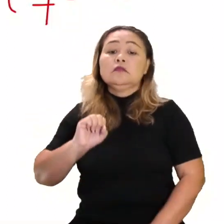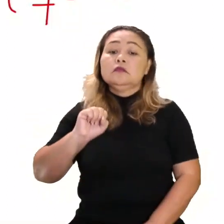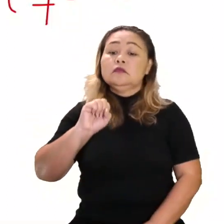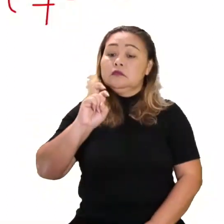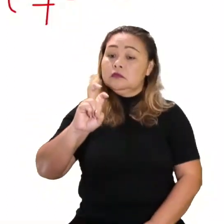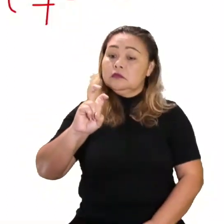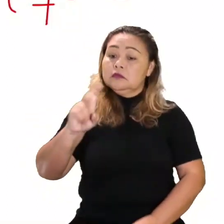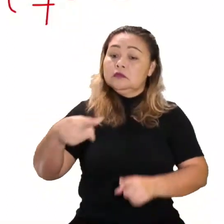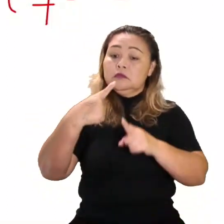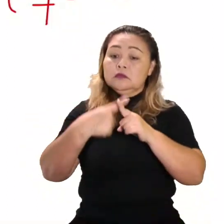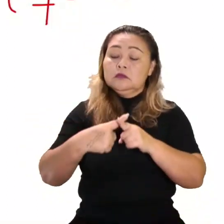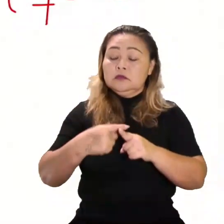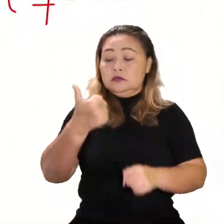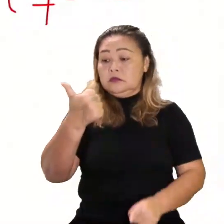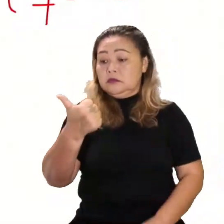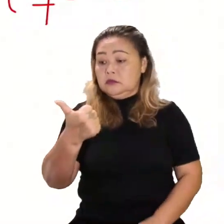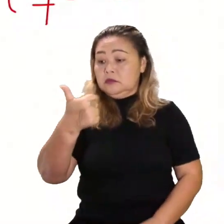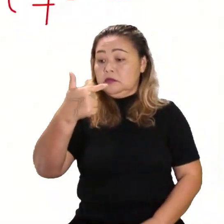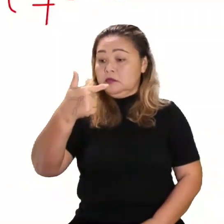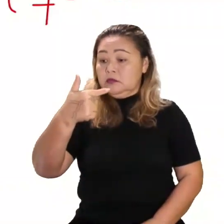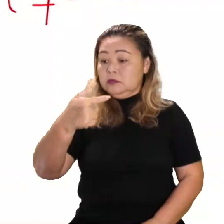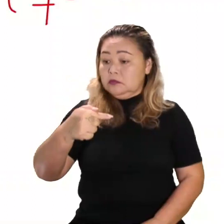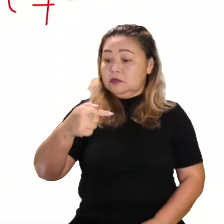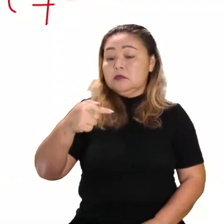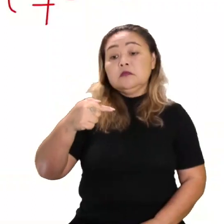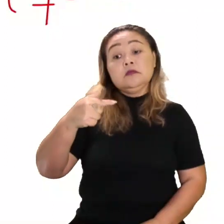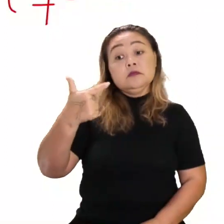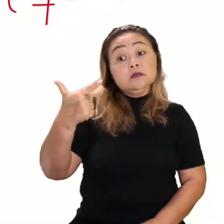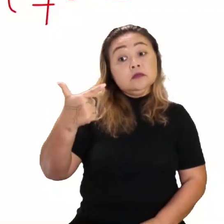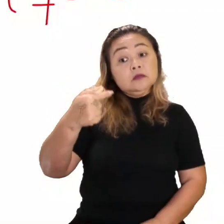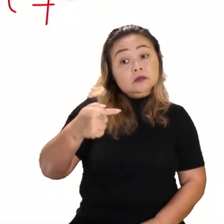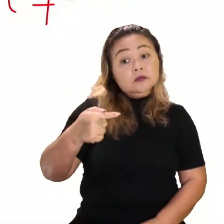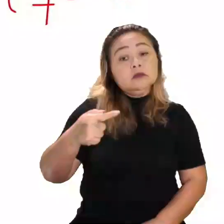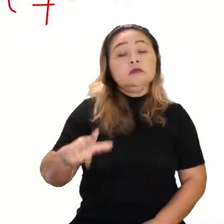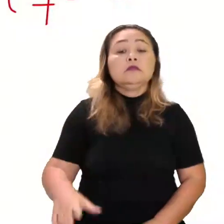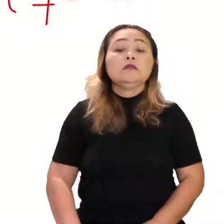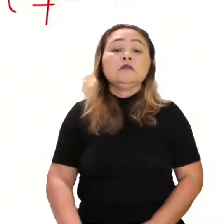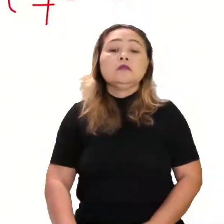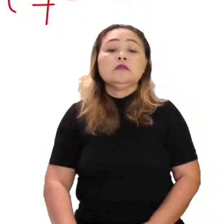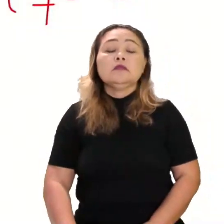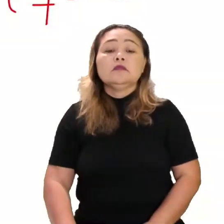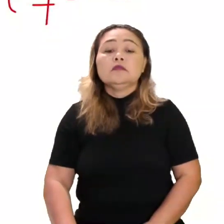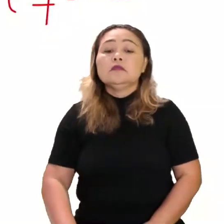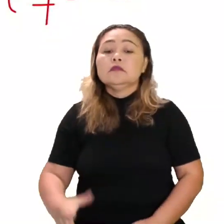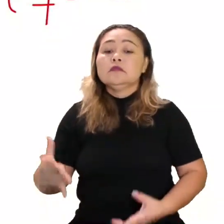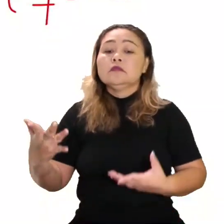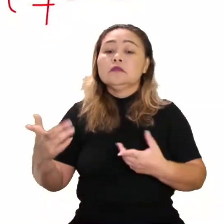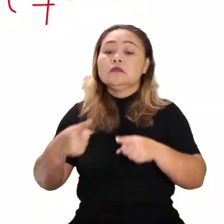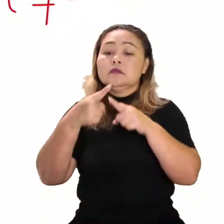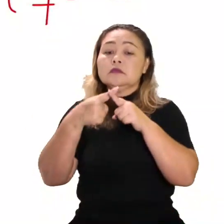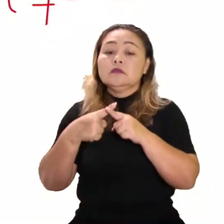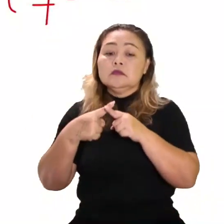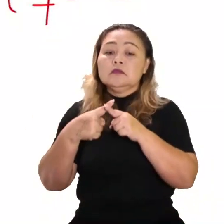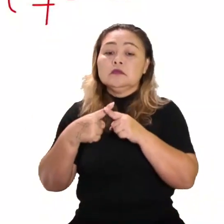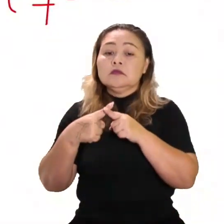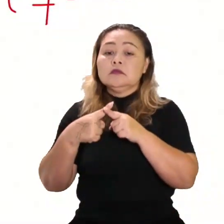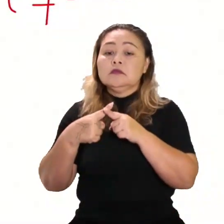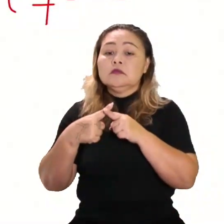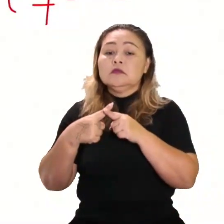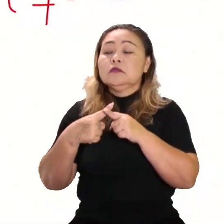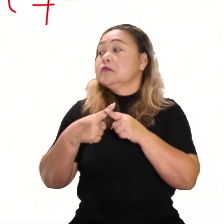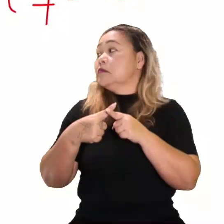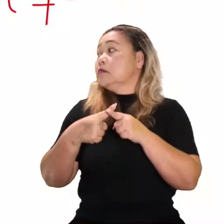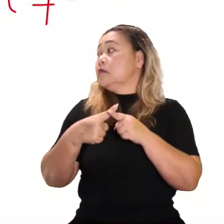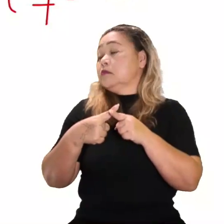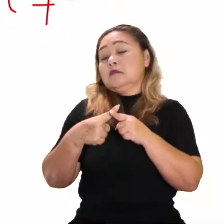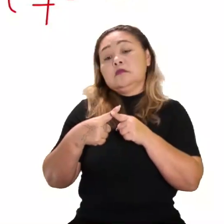5 vezes... 127. Beleza. 5 vezes 127. Vamos fazer junto aqui agora? Vamos, peraí. 5